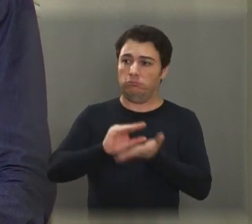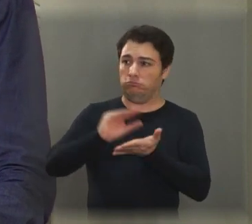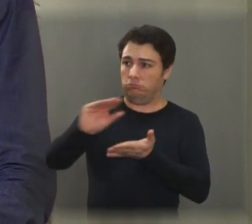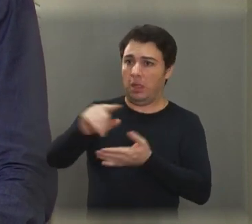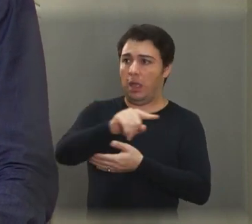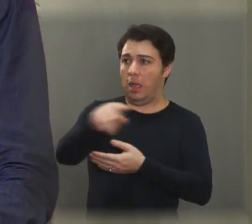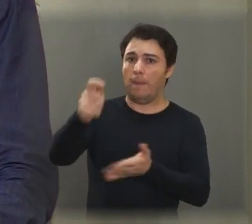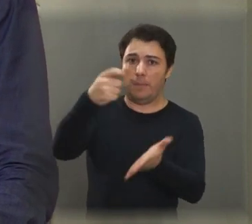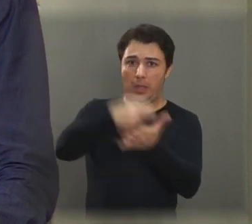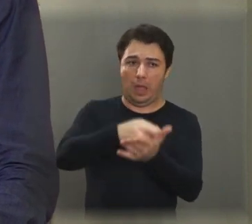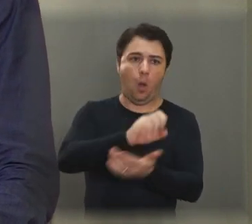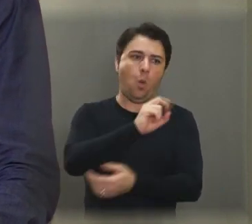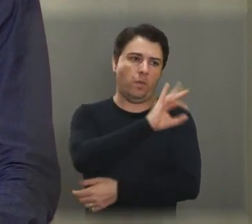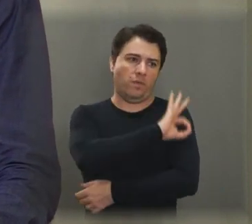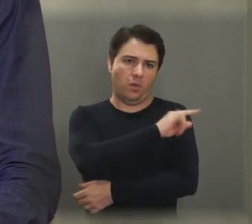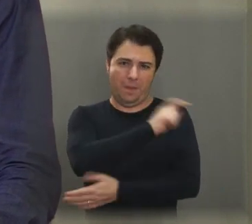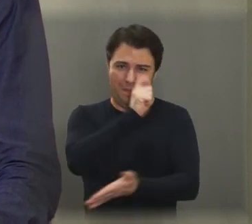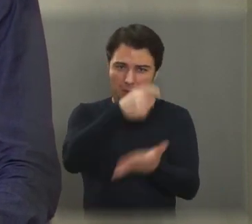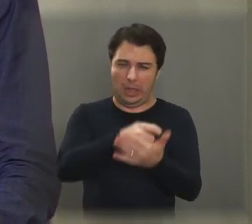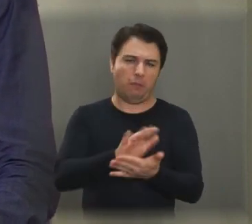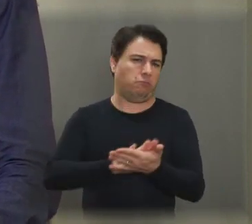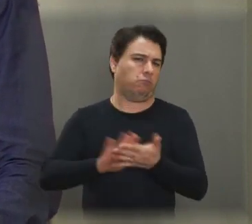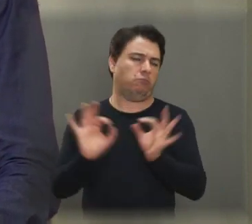municípios nem a Prefeitura Municipal